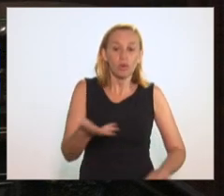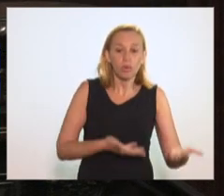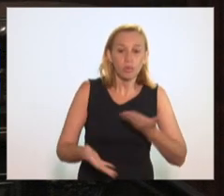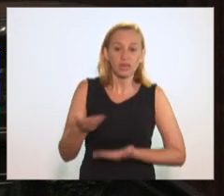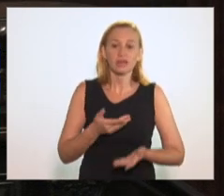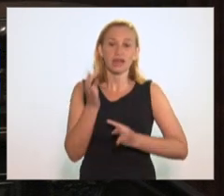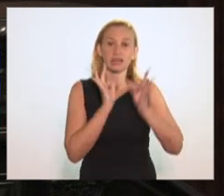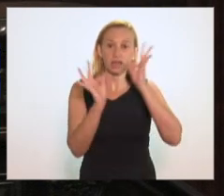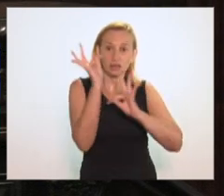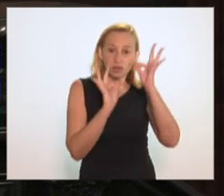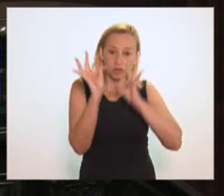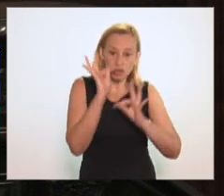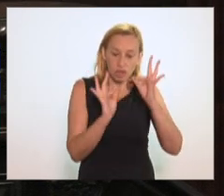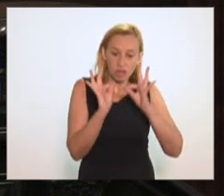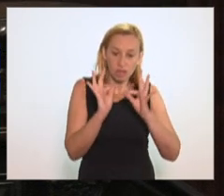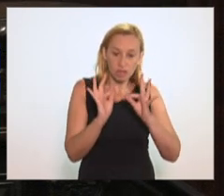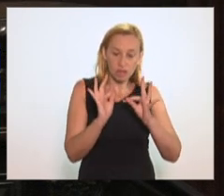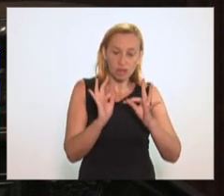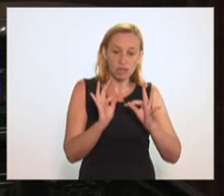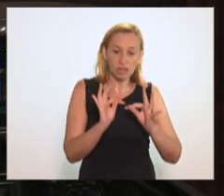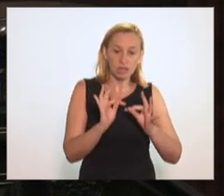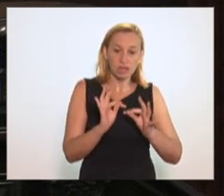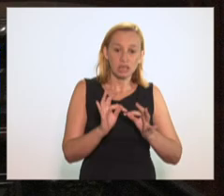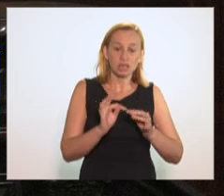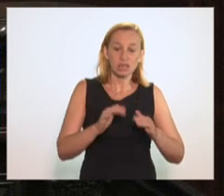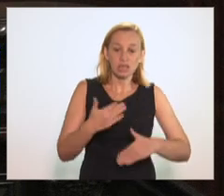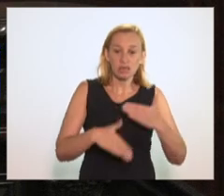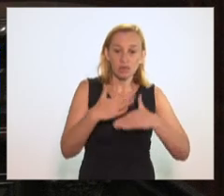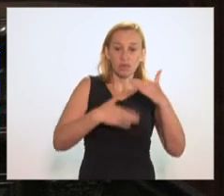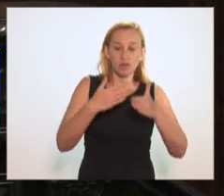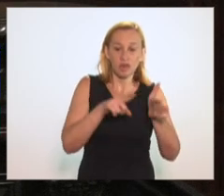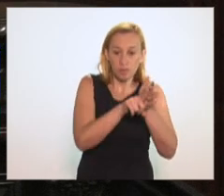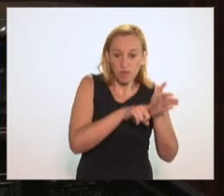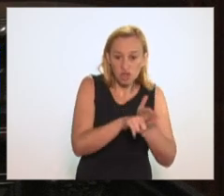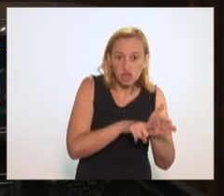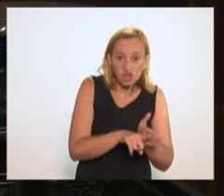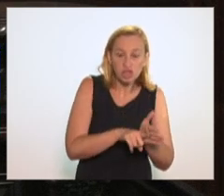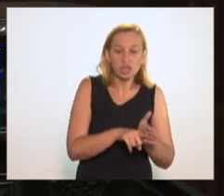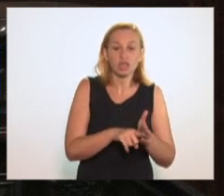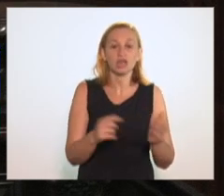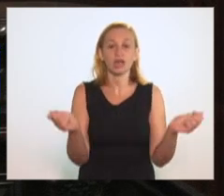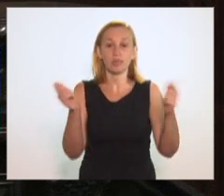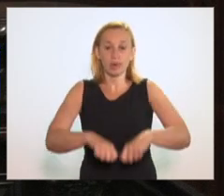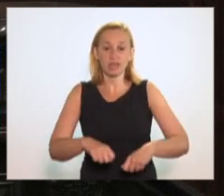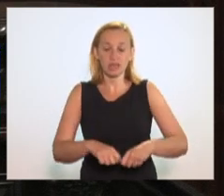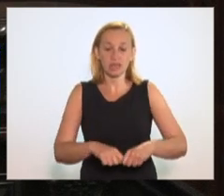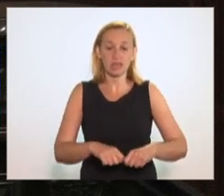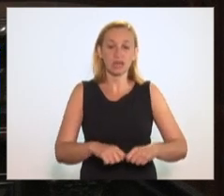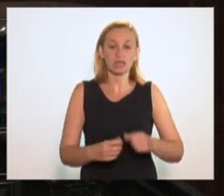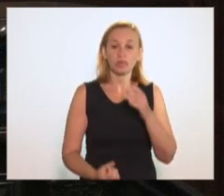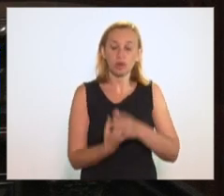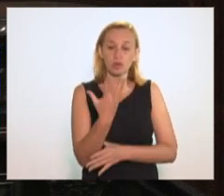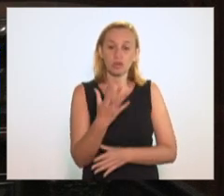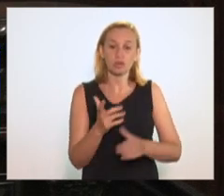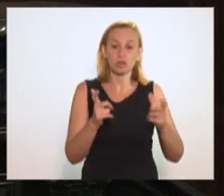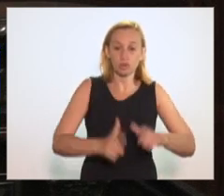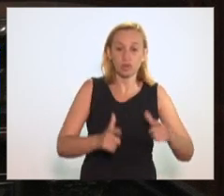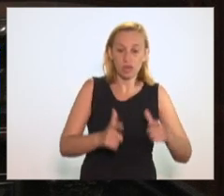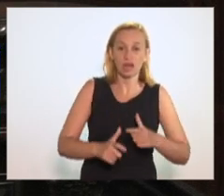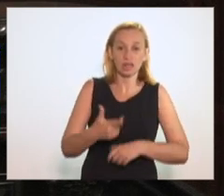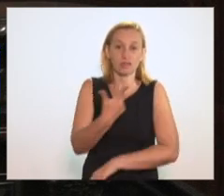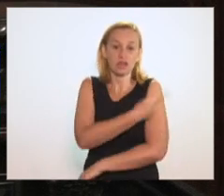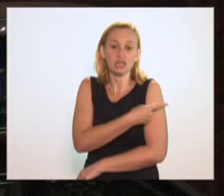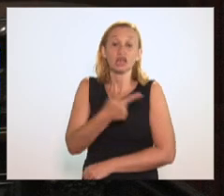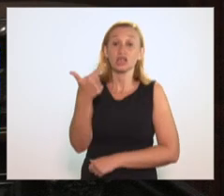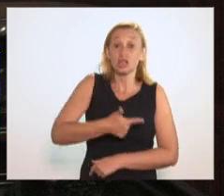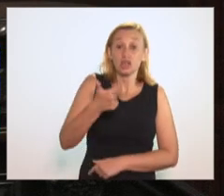tecnologias, realizar pesquisas e ou desenvolver capacidade de produção local de vacinas. Então, esse é o